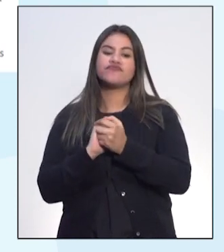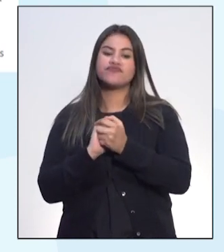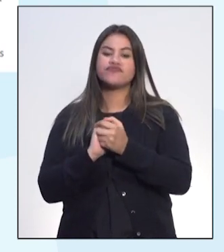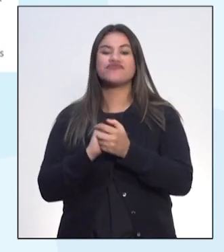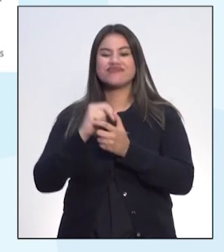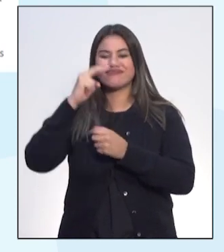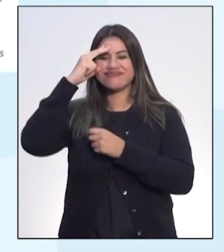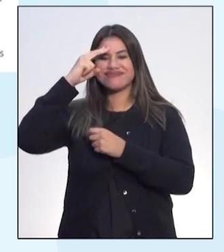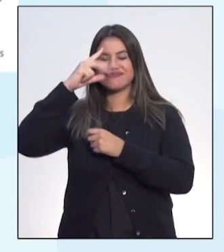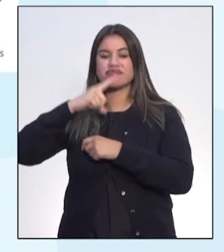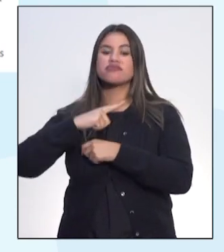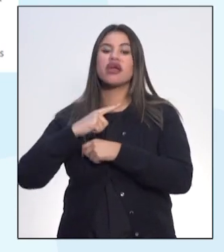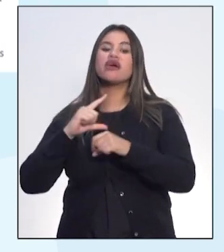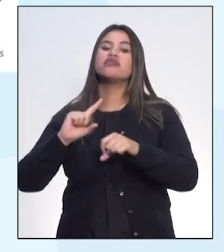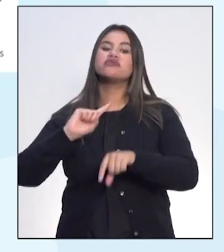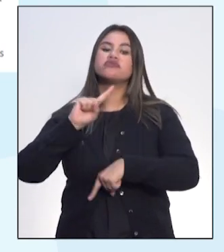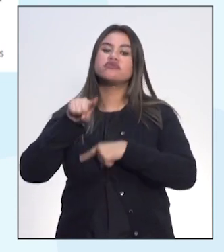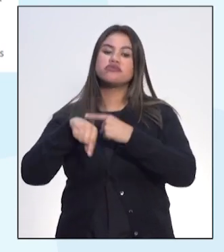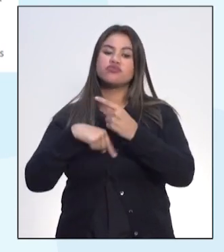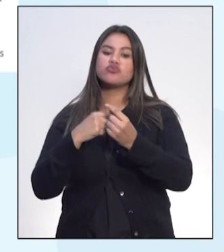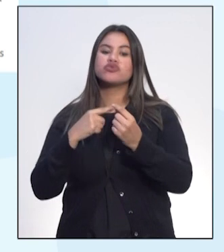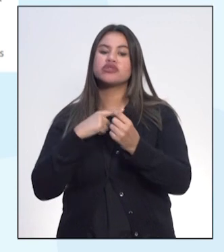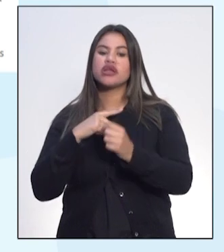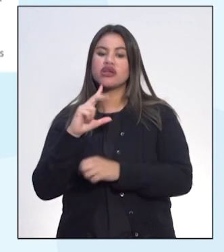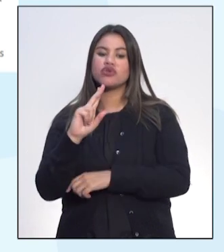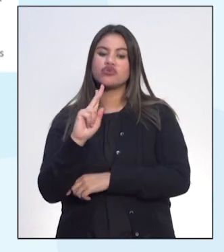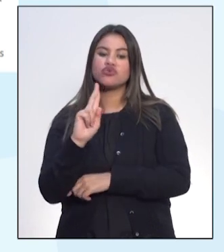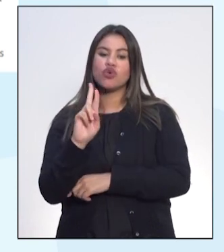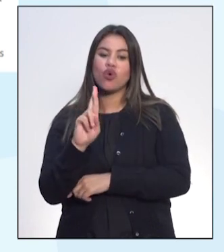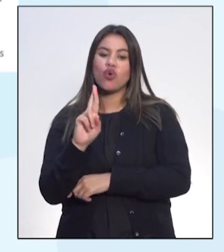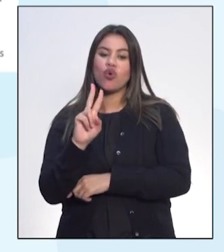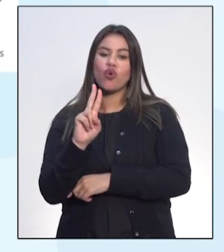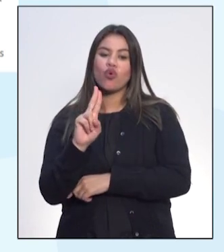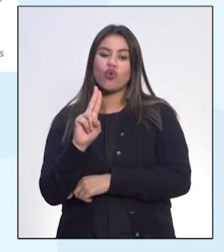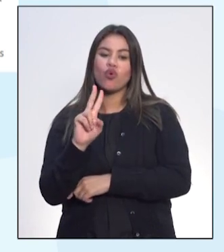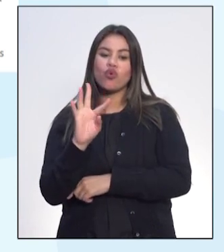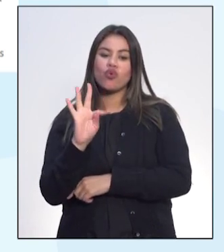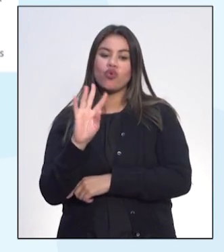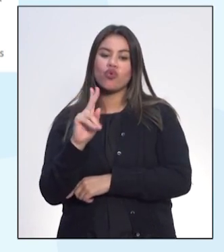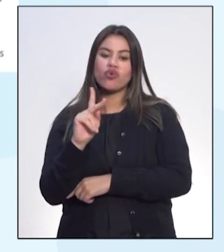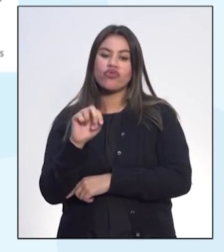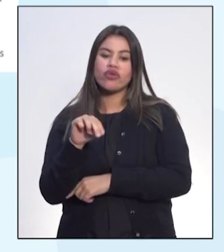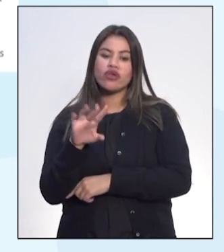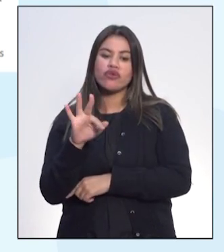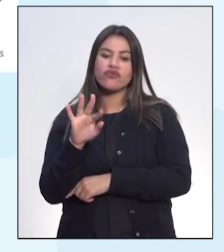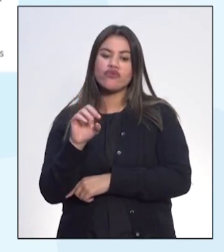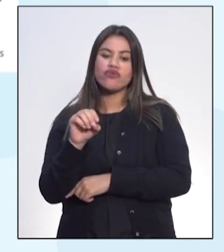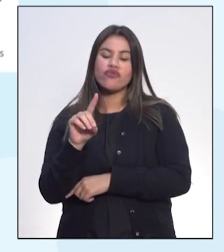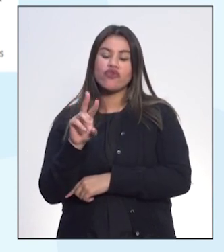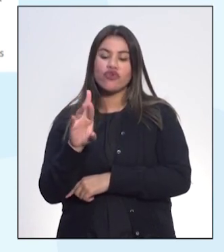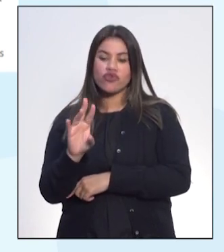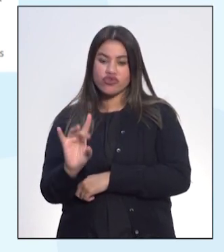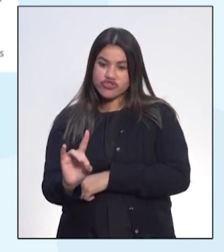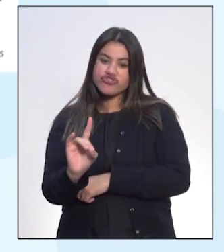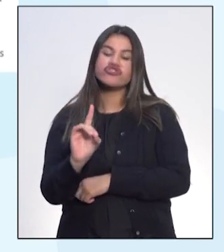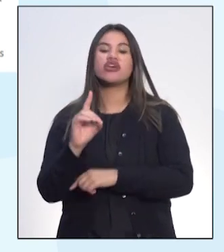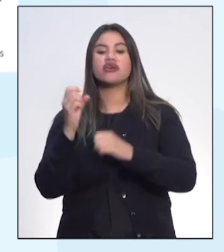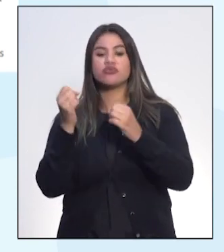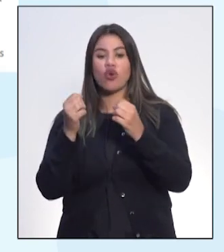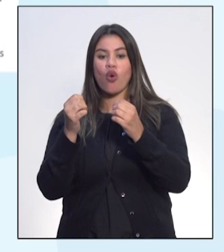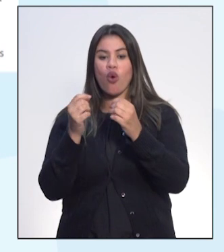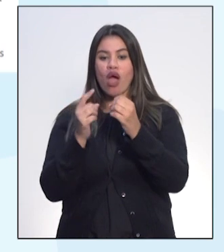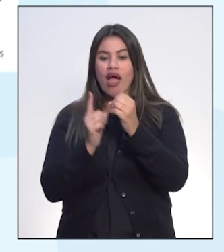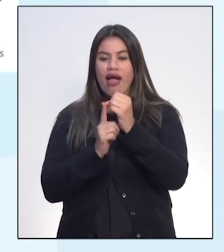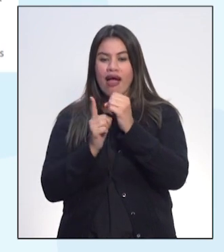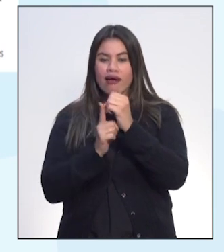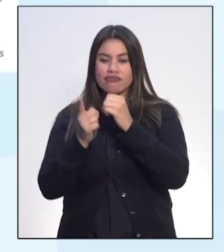Lembram disso? Aí, com o passar do tempo, Rutherford falou que essas cargas negativas não estavam fixas,